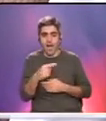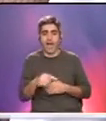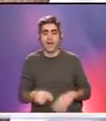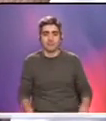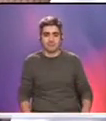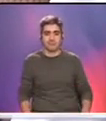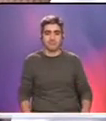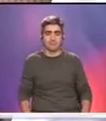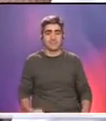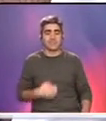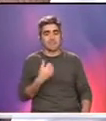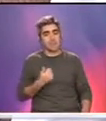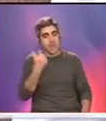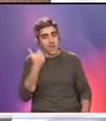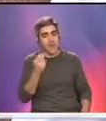está melhor ou não está?